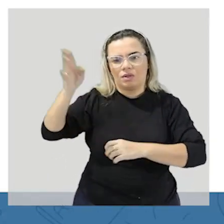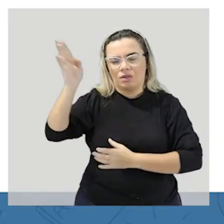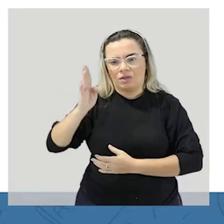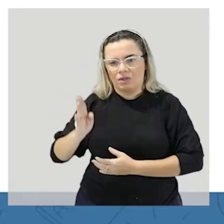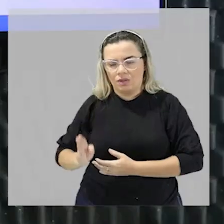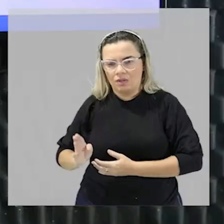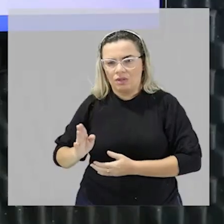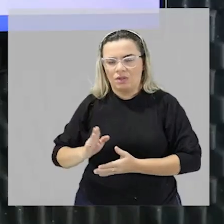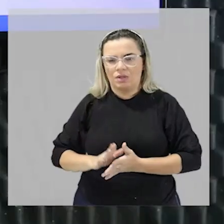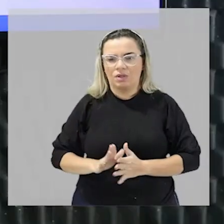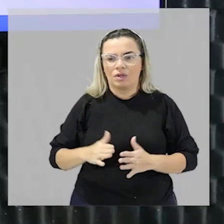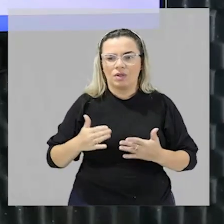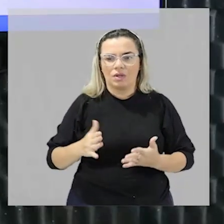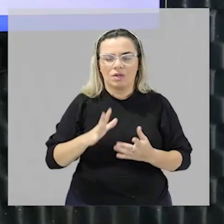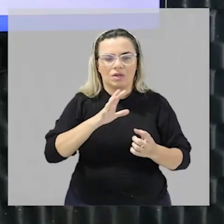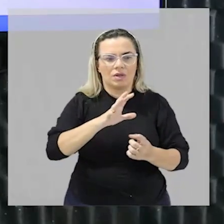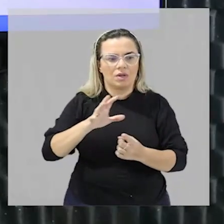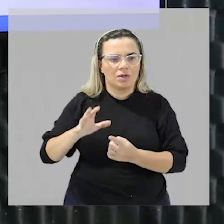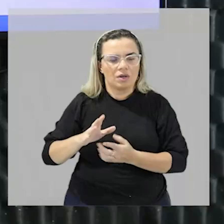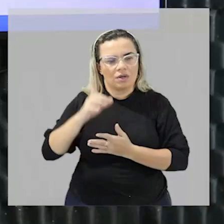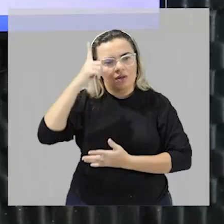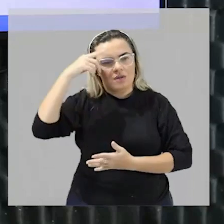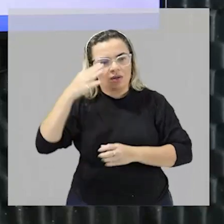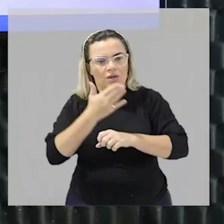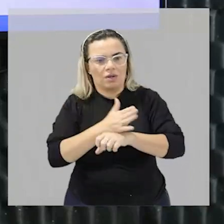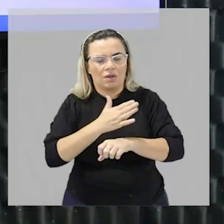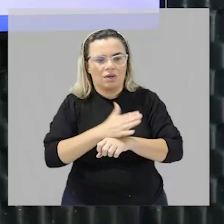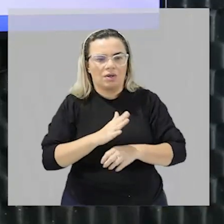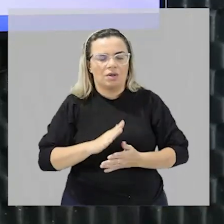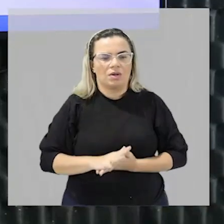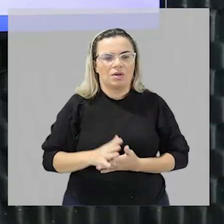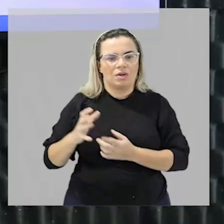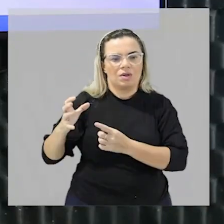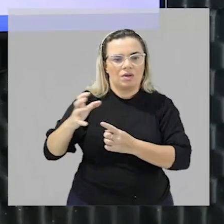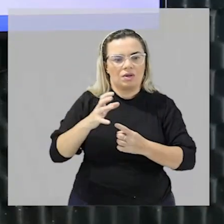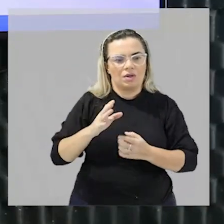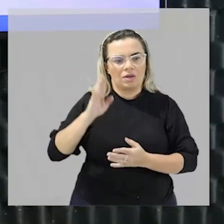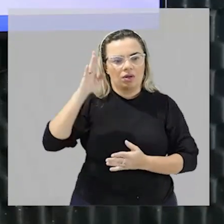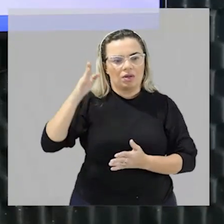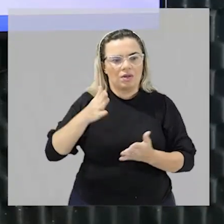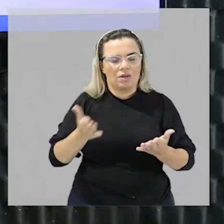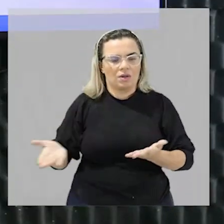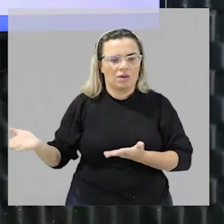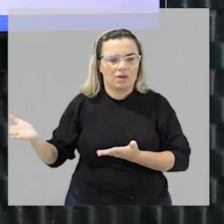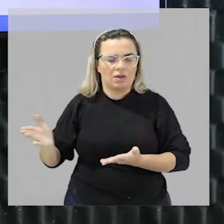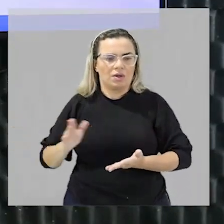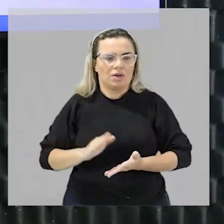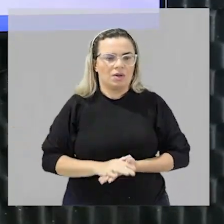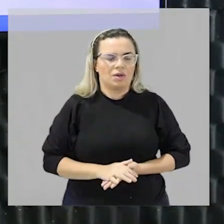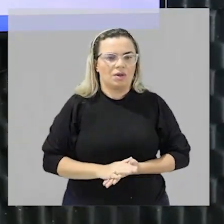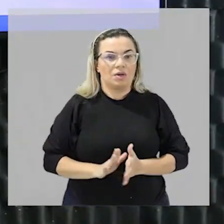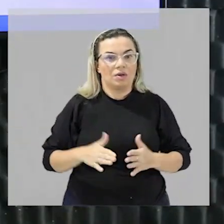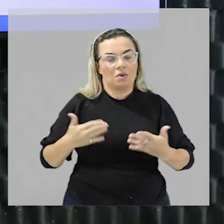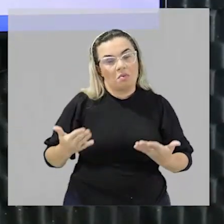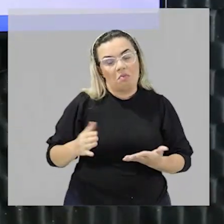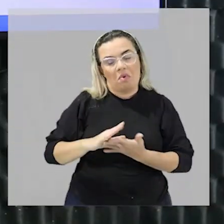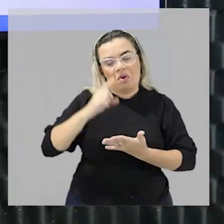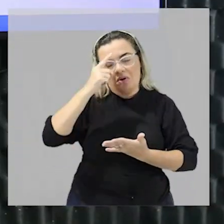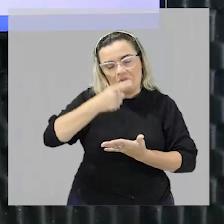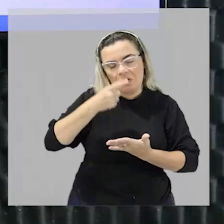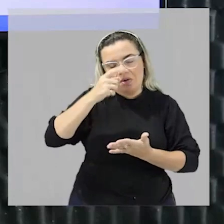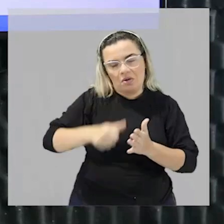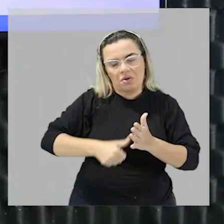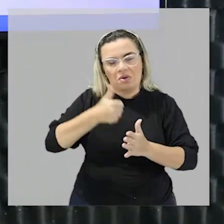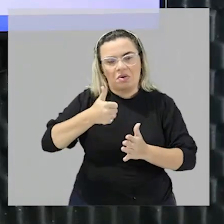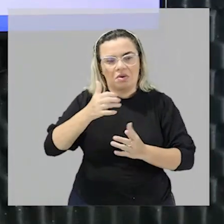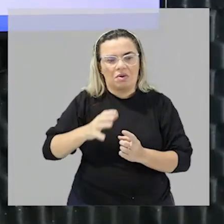brasileiro, prevaleceram ideias e práticas derivadas dos princípios, não se pode negar, apesar da tirania do primeiro reinado,